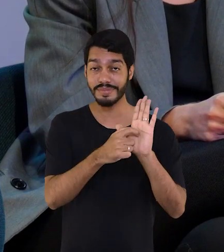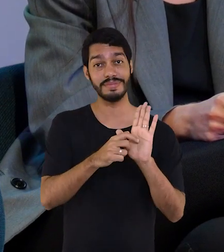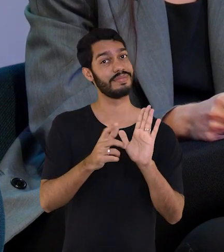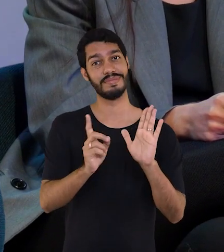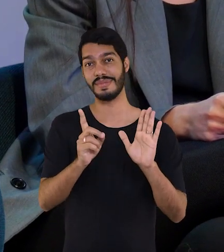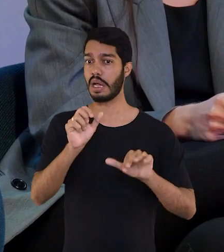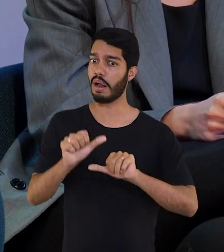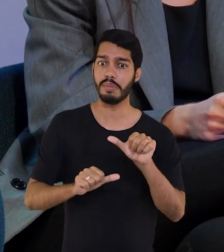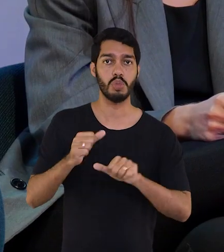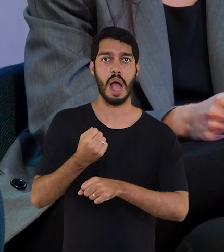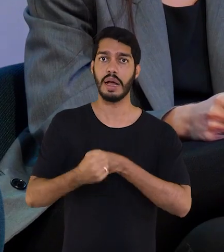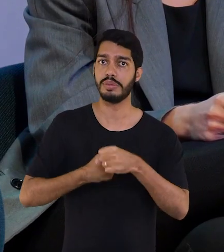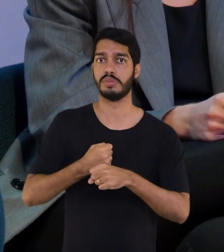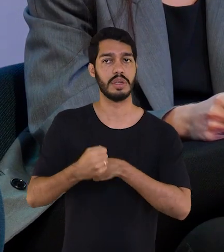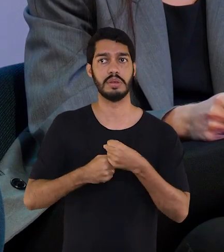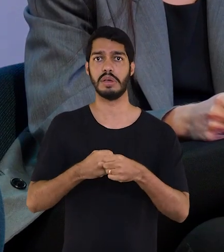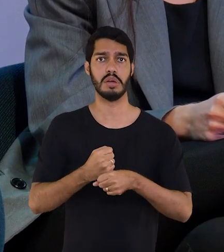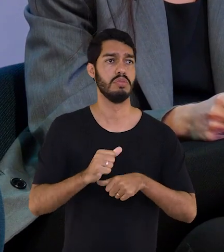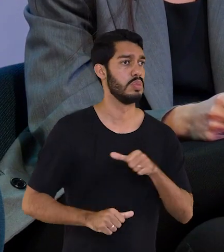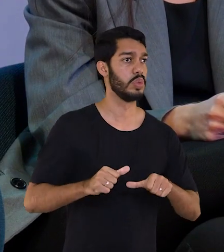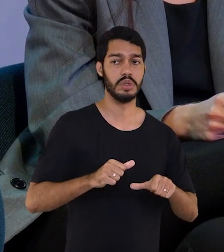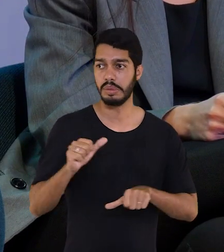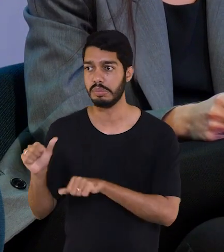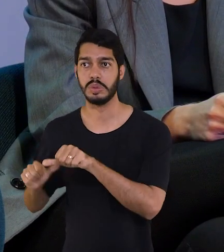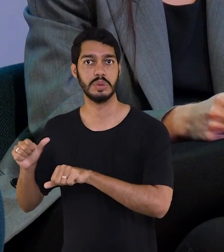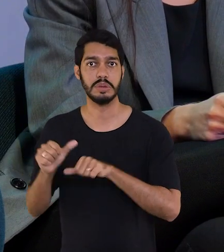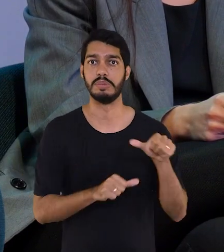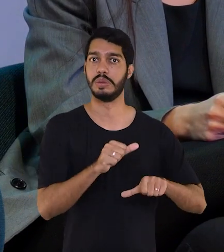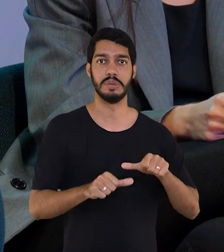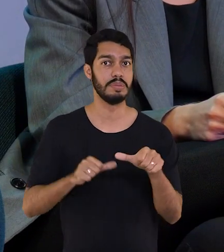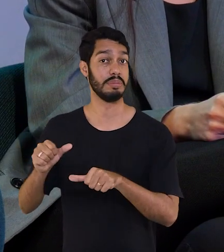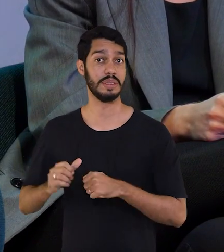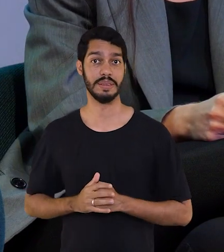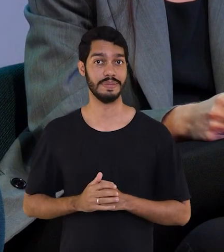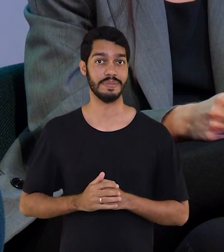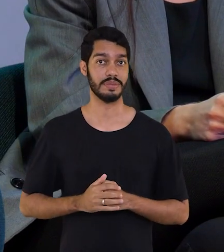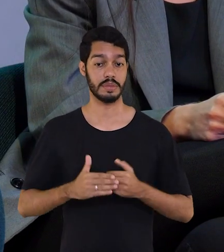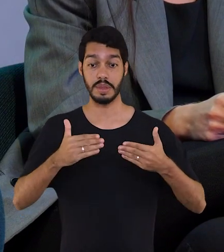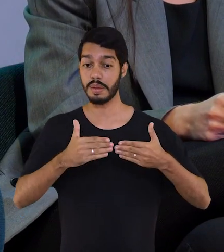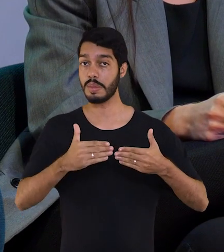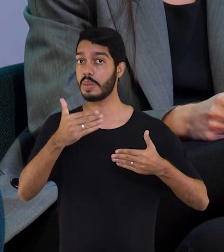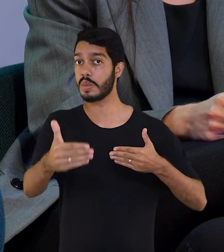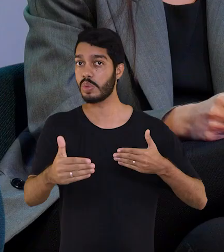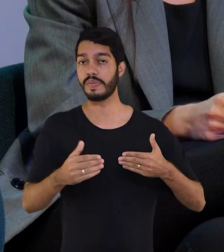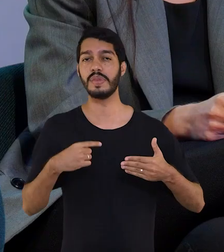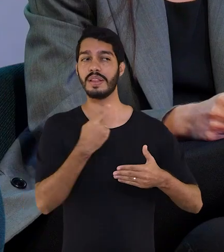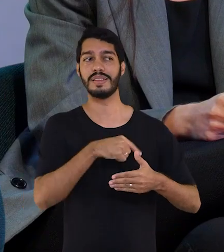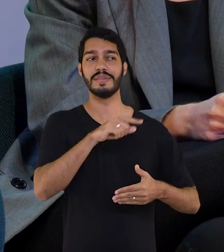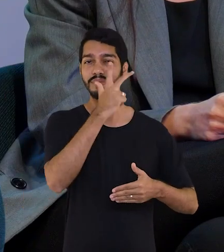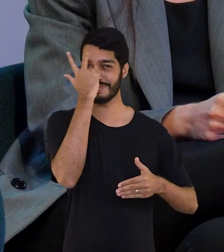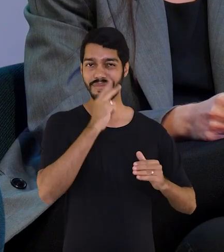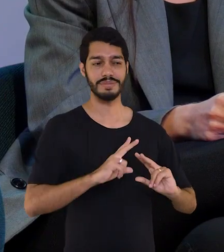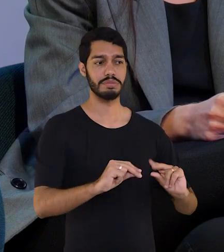que essa é a primeira coisa, é uma mudança de plataforma que é contínua, e você tem que construir para isso. Em termos de próxima fronteira, as pessoas falam sobre